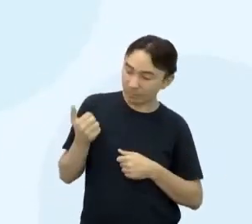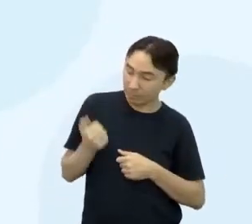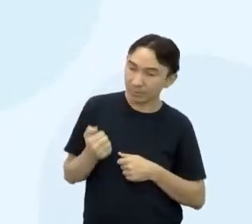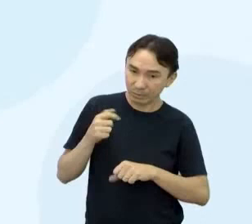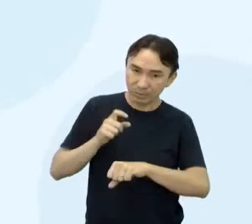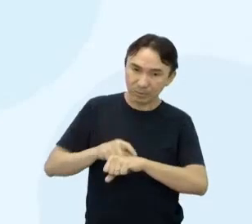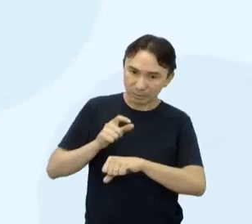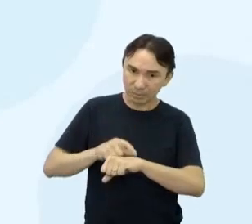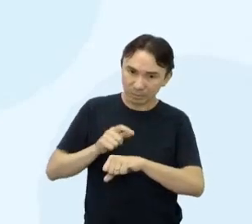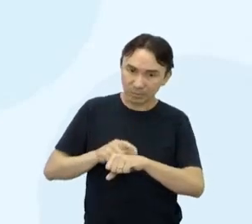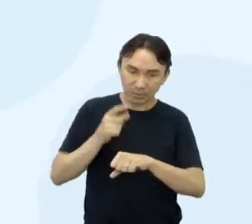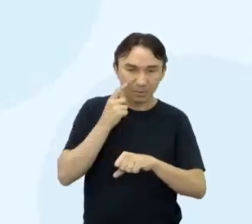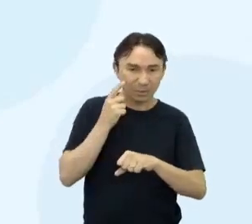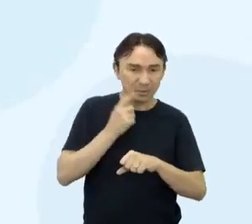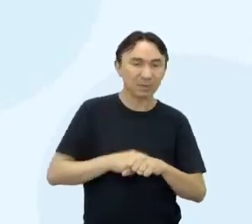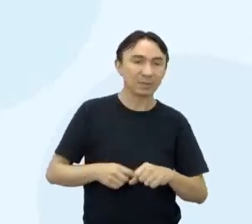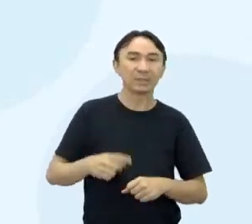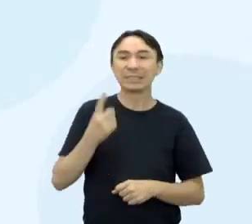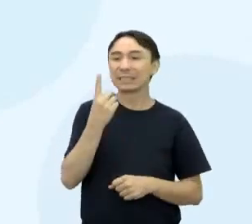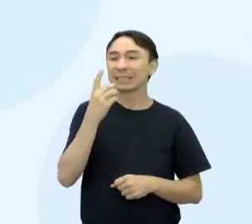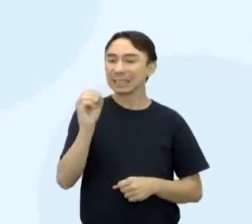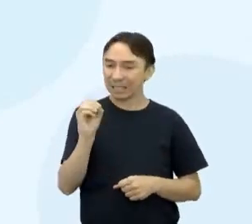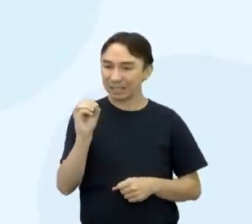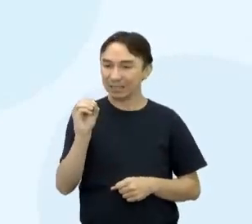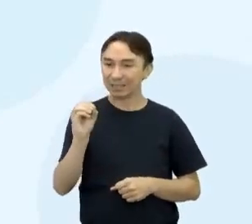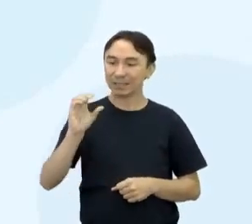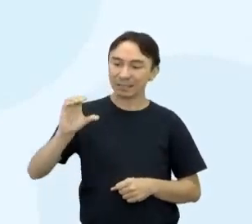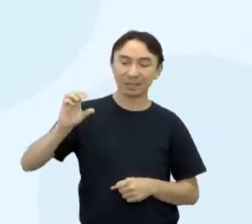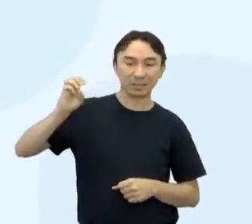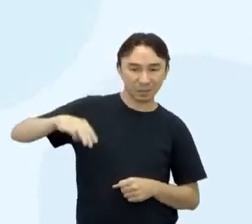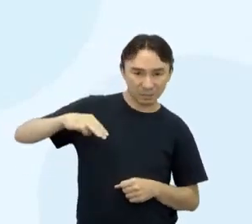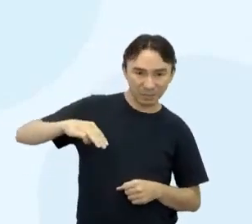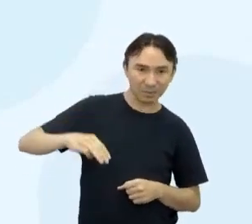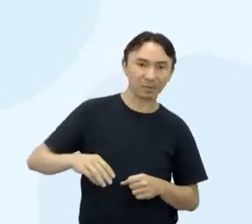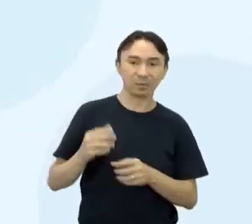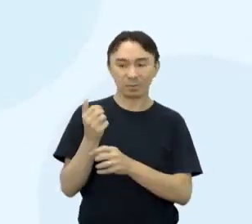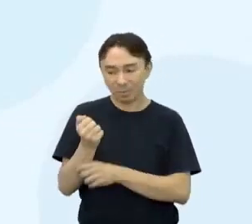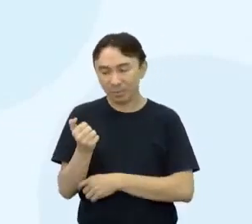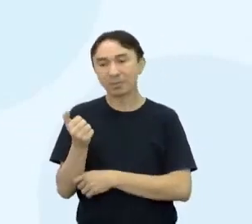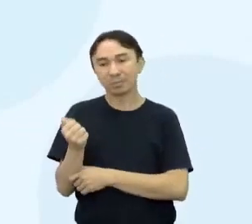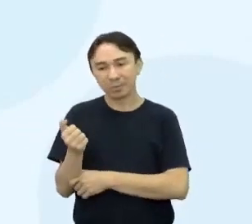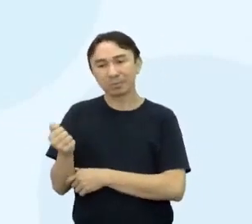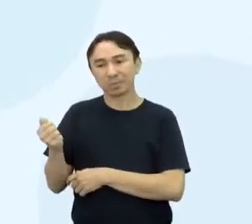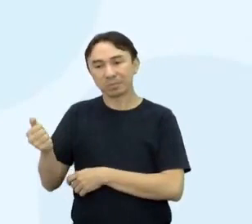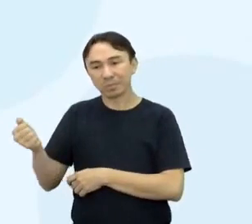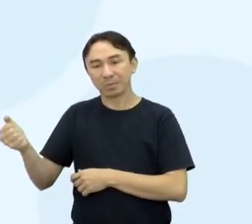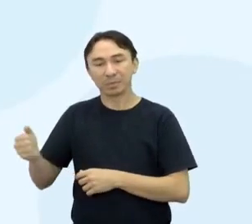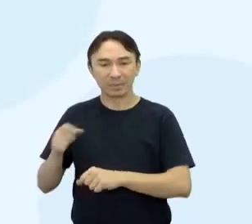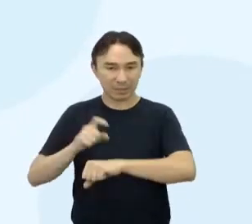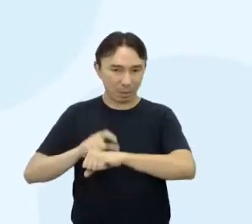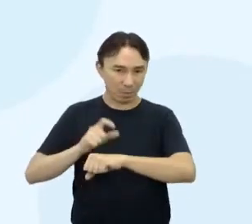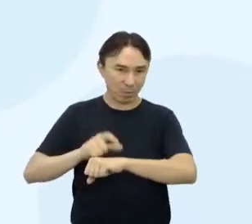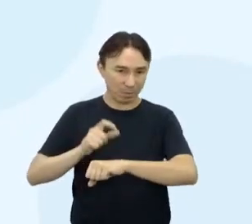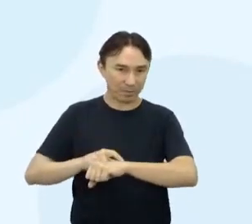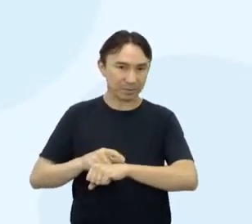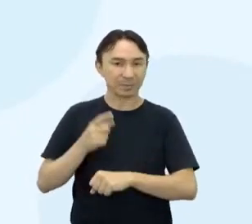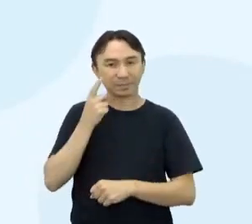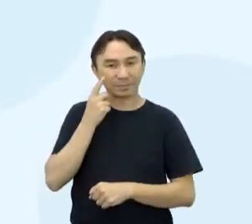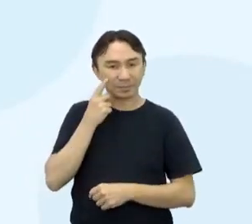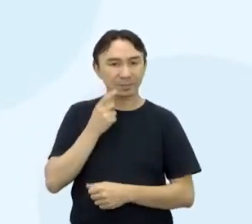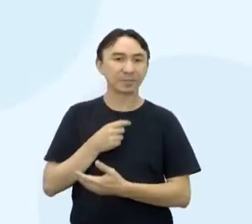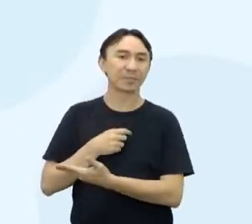cada 10 centímetros. Aqui eu fiz corrido, mas observe, ó, que de 10 para 20, vou passar aqui